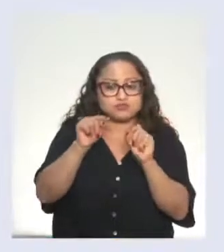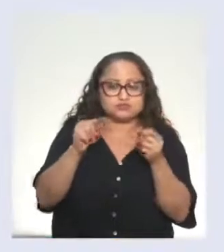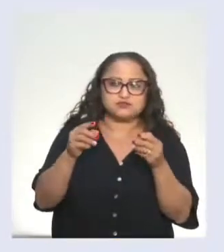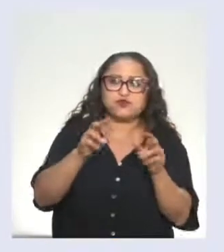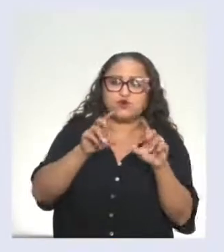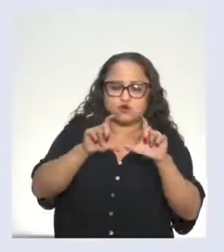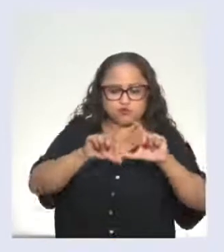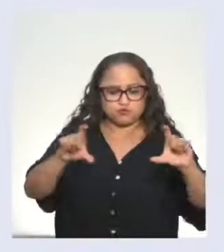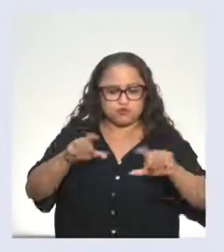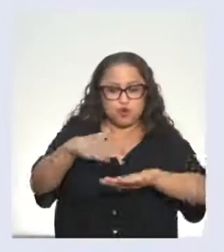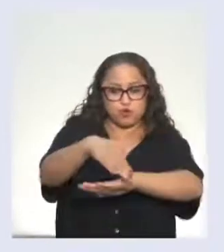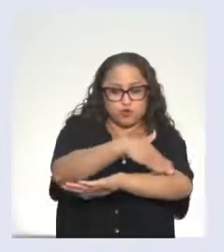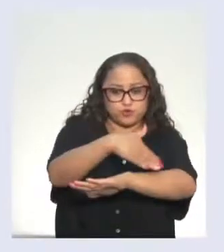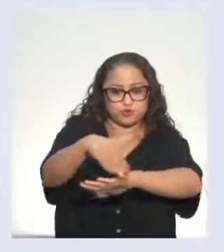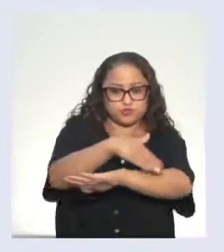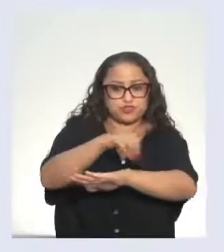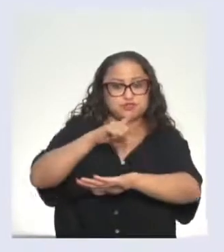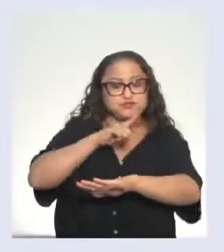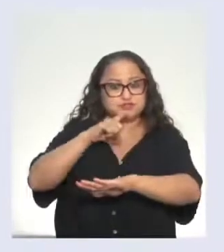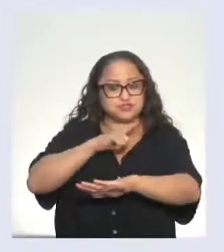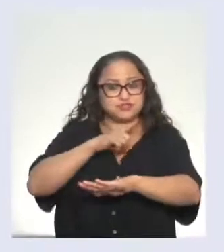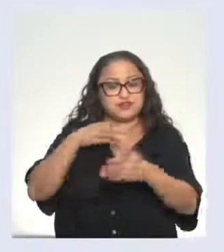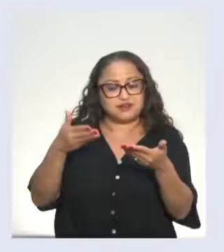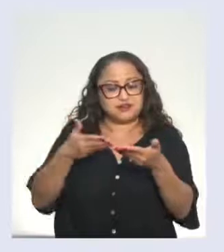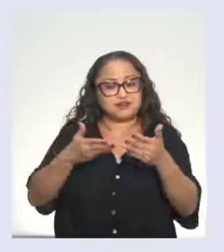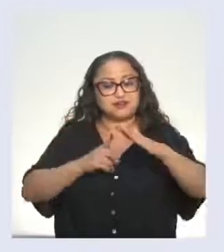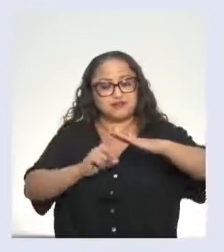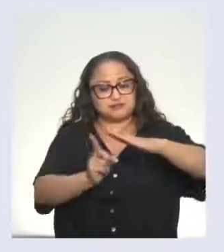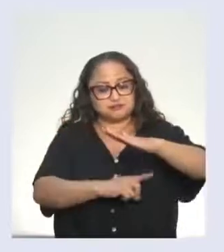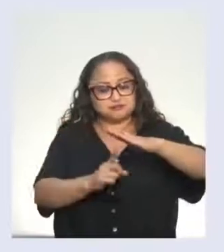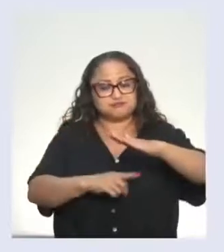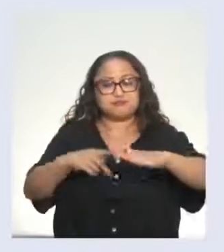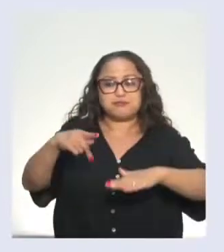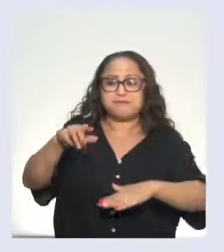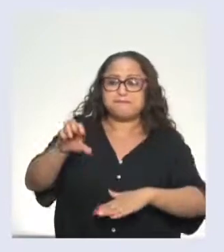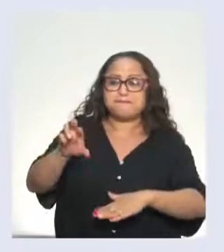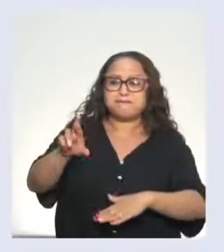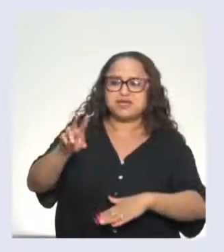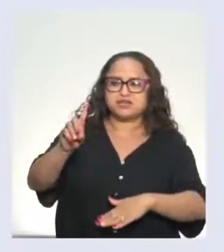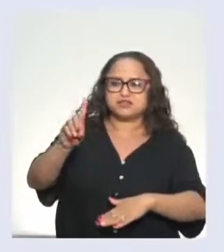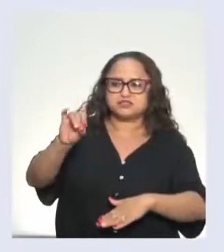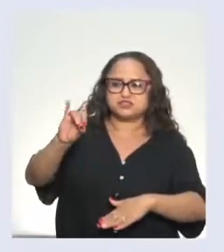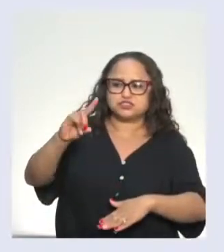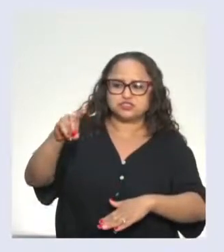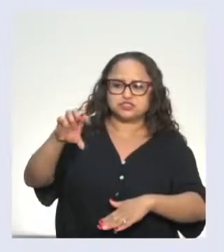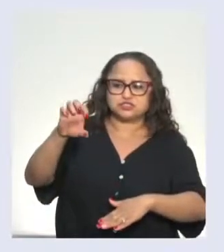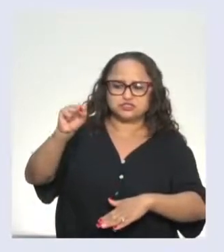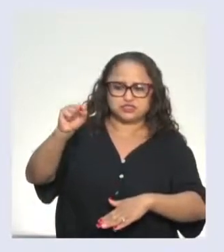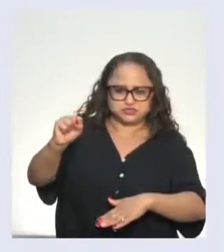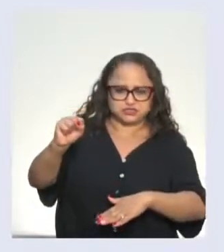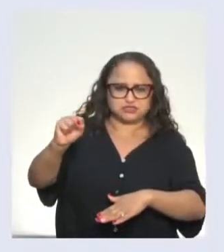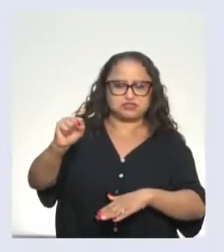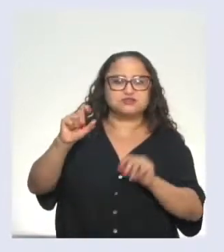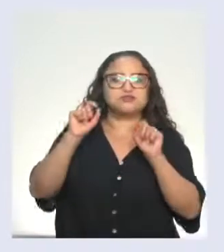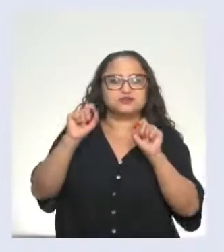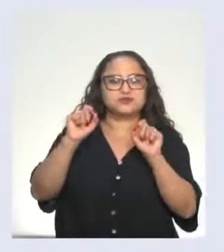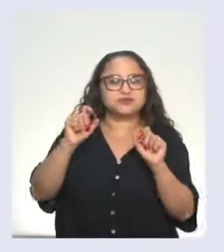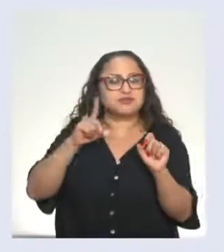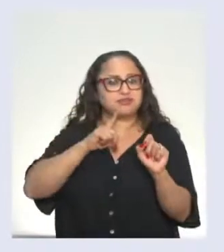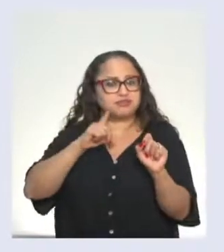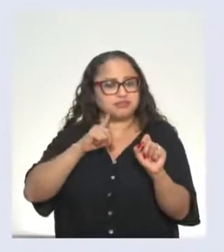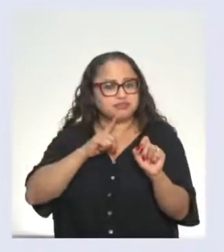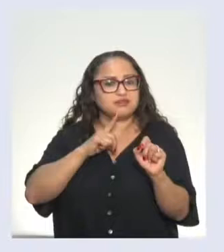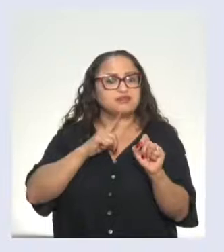ao nosso centro de inovação. A gente está localizado na rua Padre Chico, né, 420, na Pompeia.